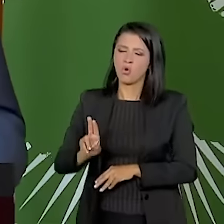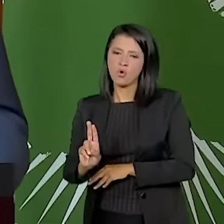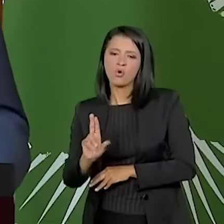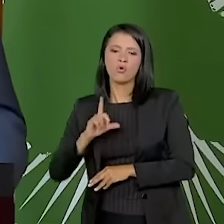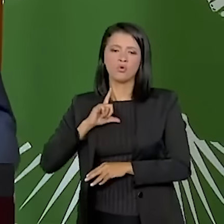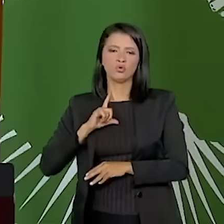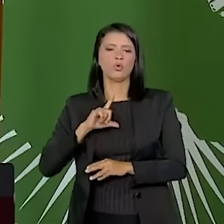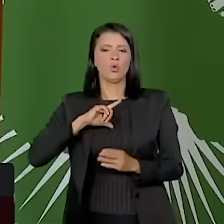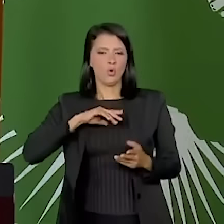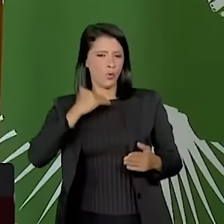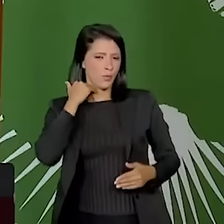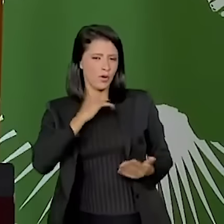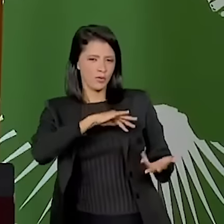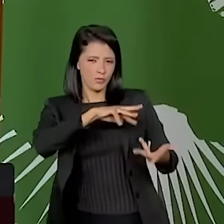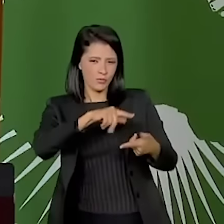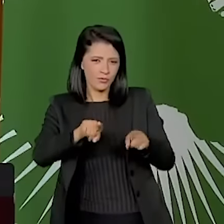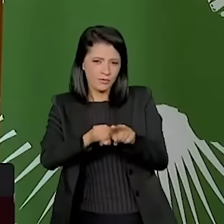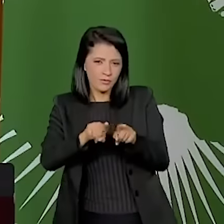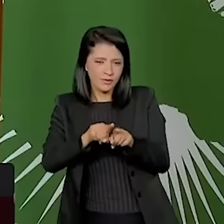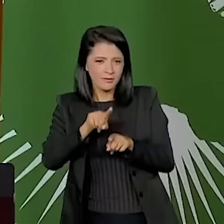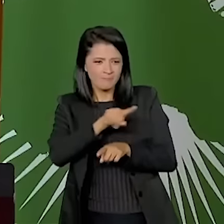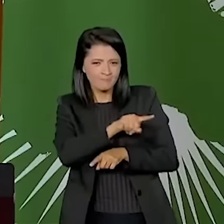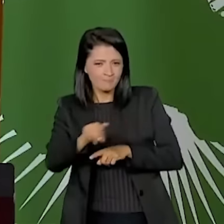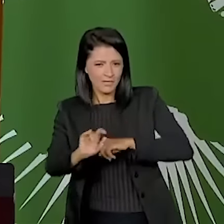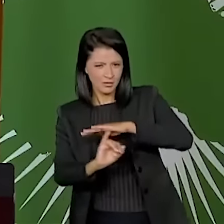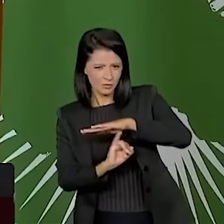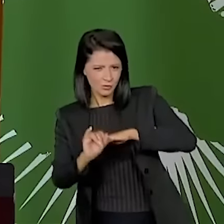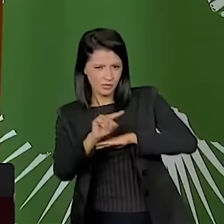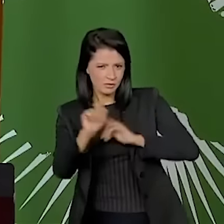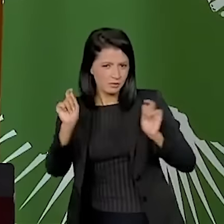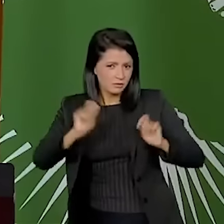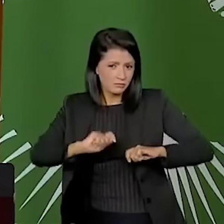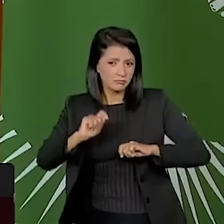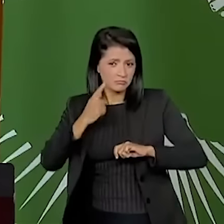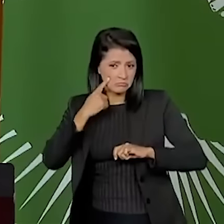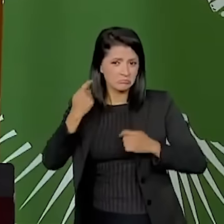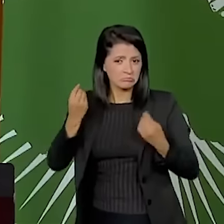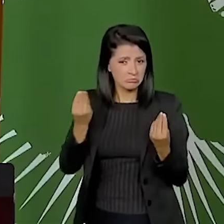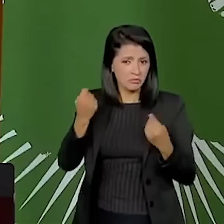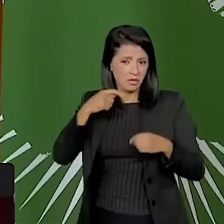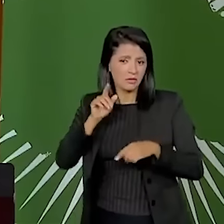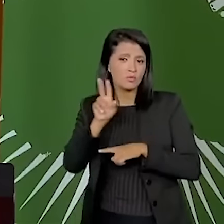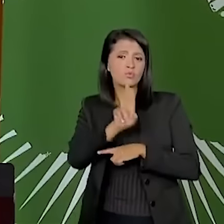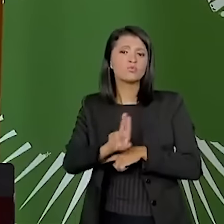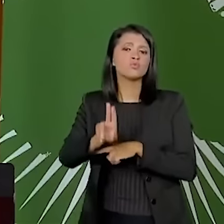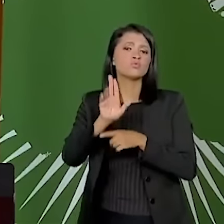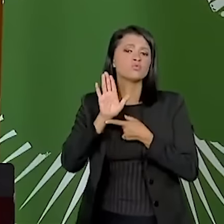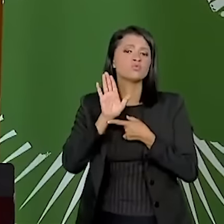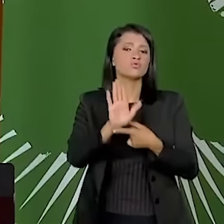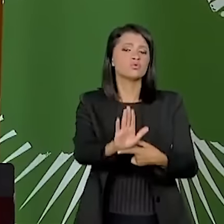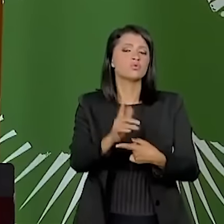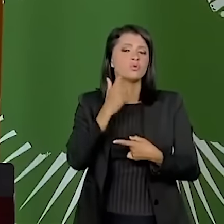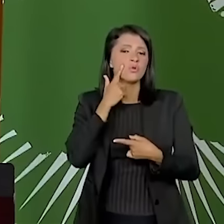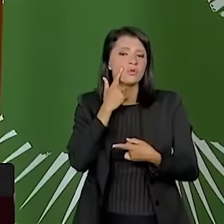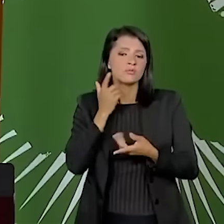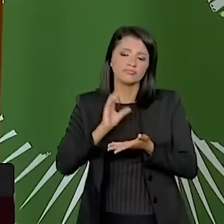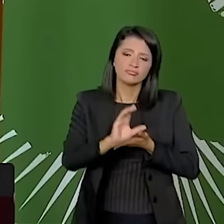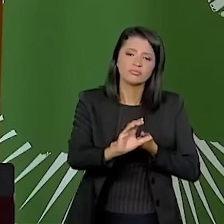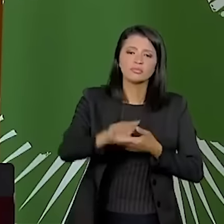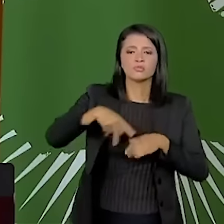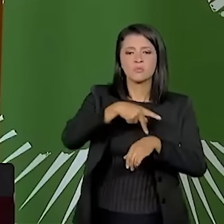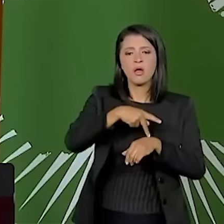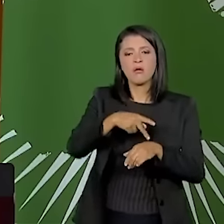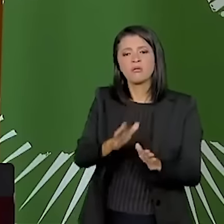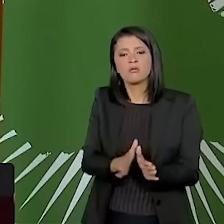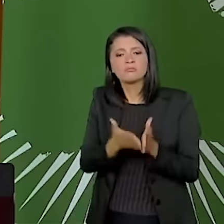Mundial, se essas instituições vão servir para ajudar a financiar o desenvolvimento dos países pobres, ou se